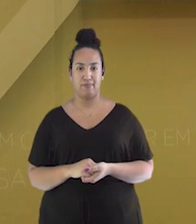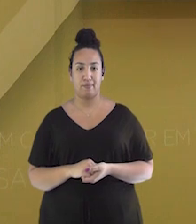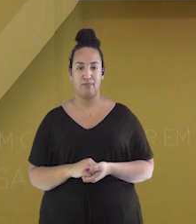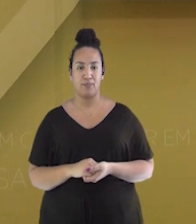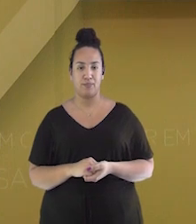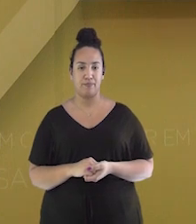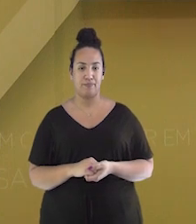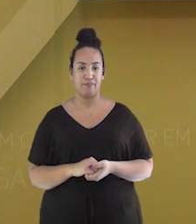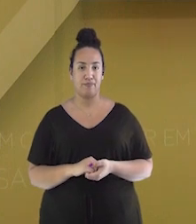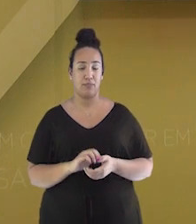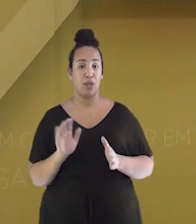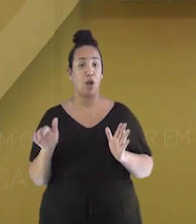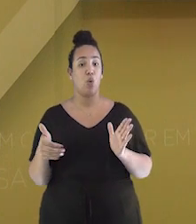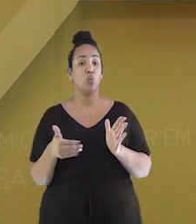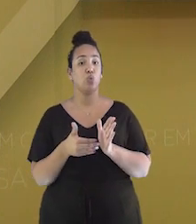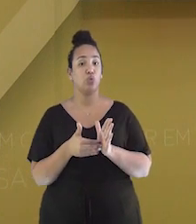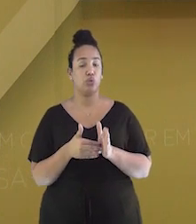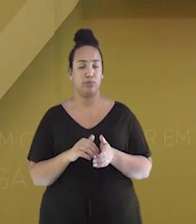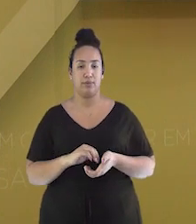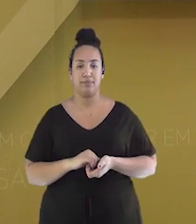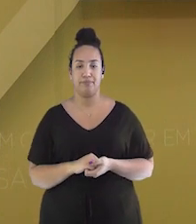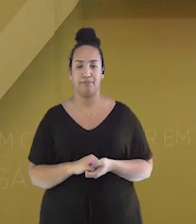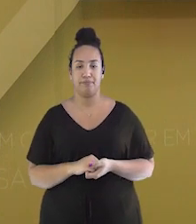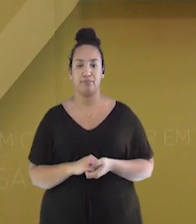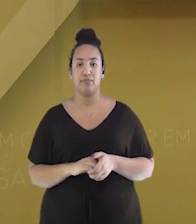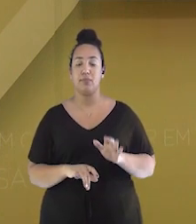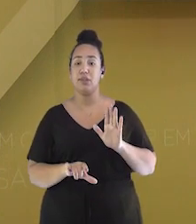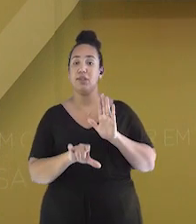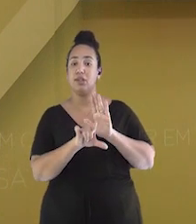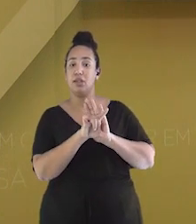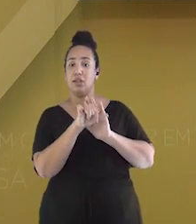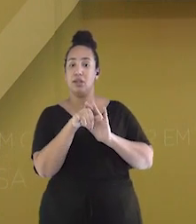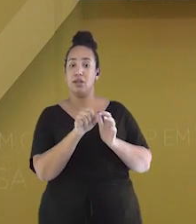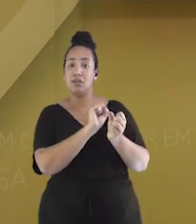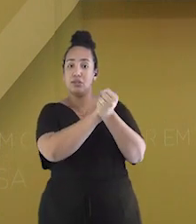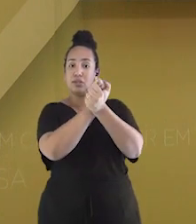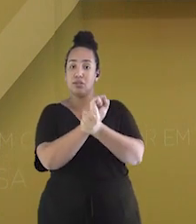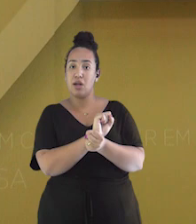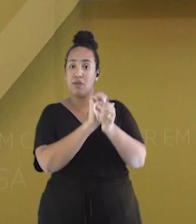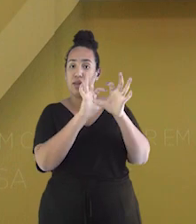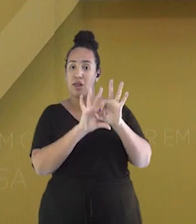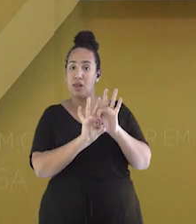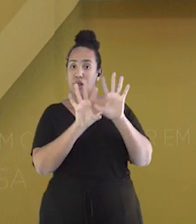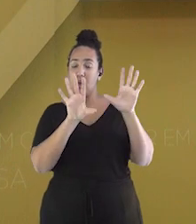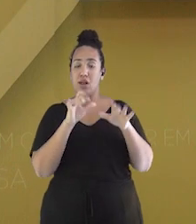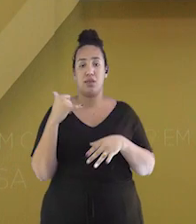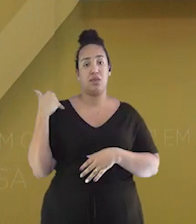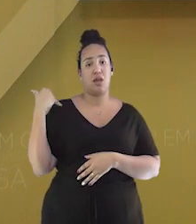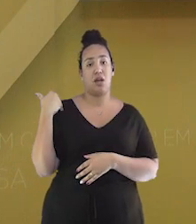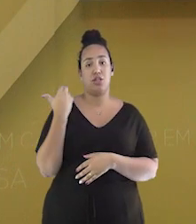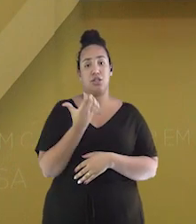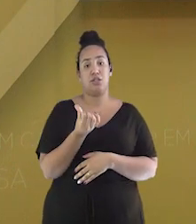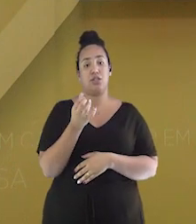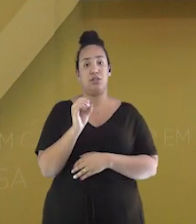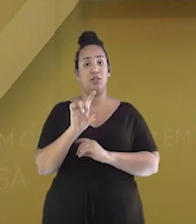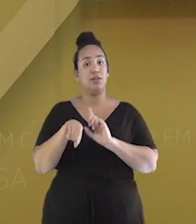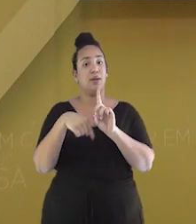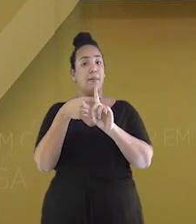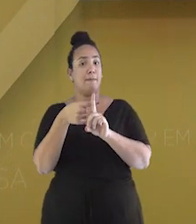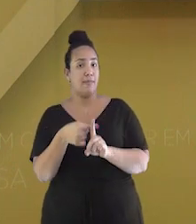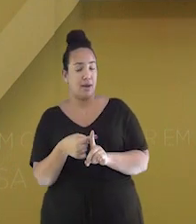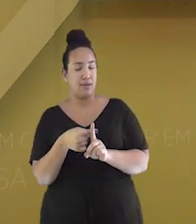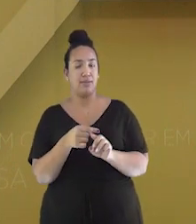E a última aqui é a lei que libertava os escravos com mais de 60 anos, que é a lei